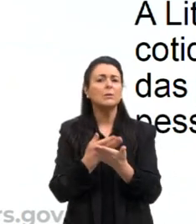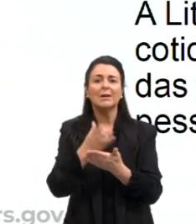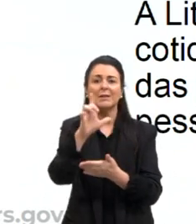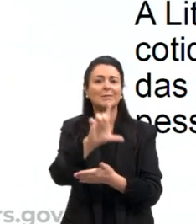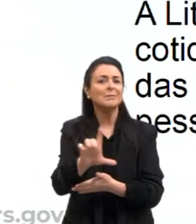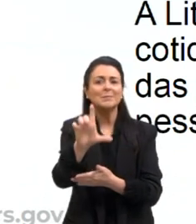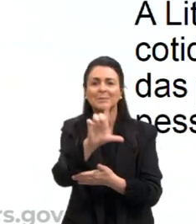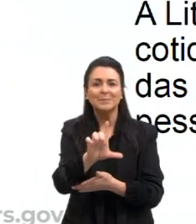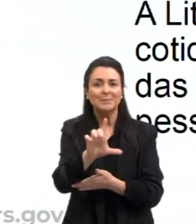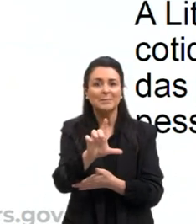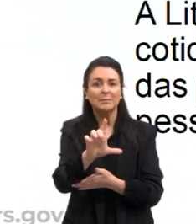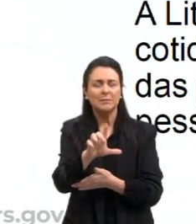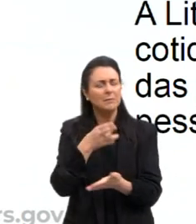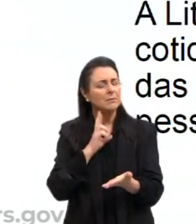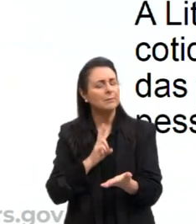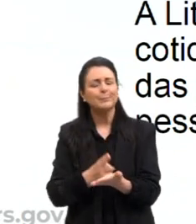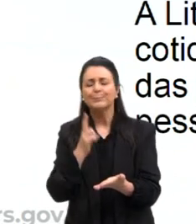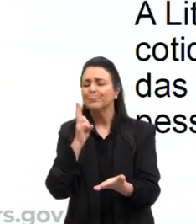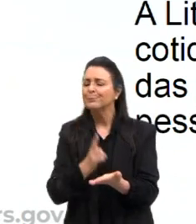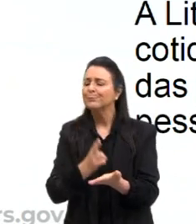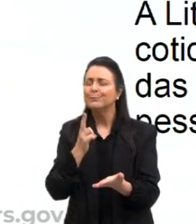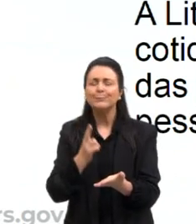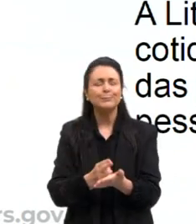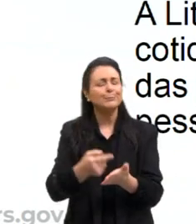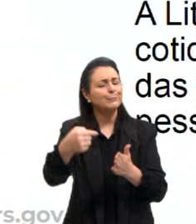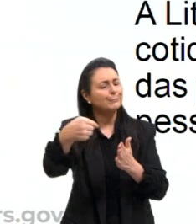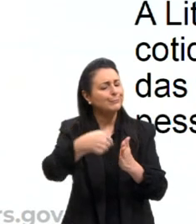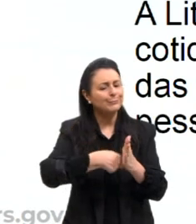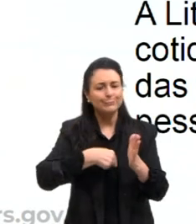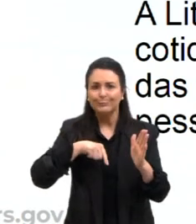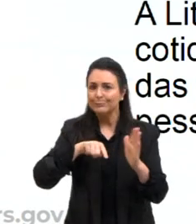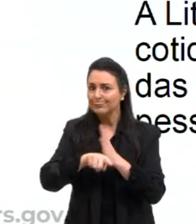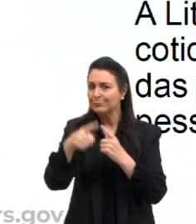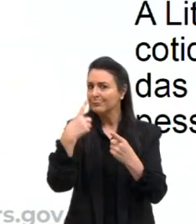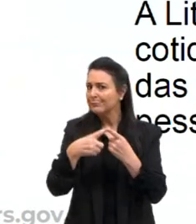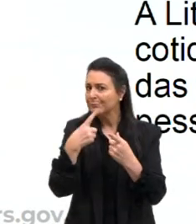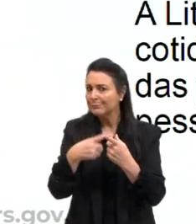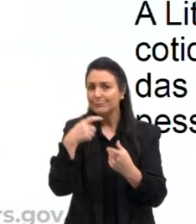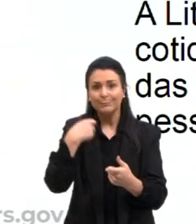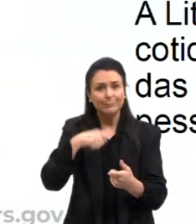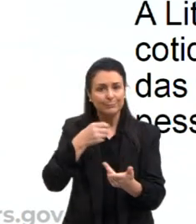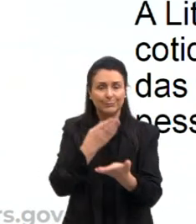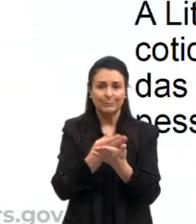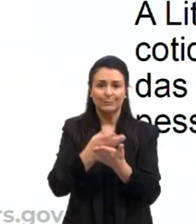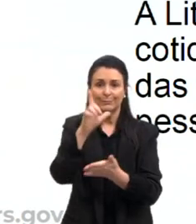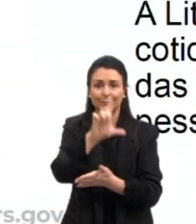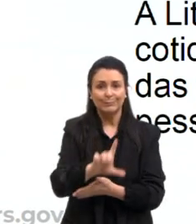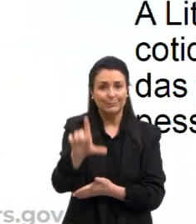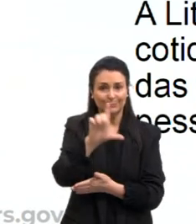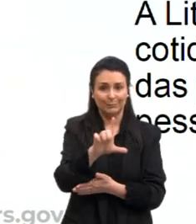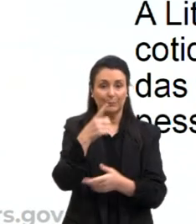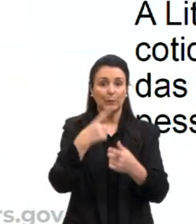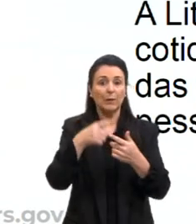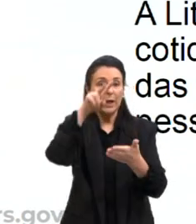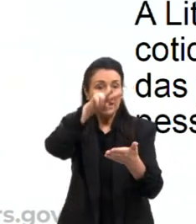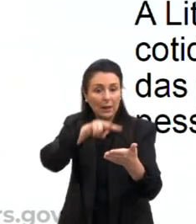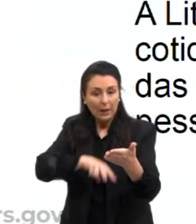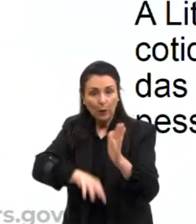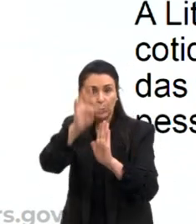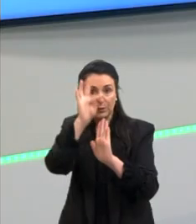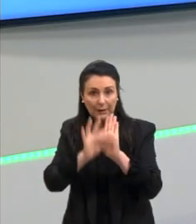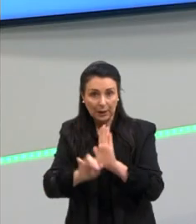Essa é a grande pergunta né da nossa aula de hoje porque a gente deve estudar a literatura né através da leitura do texto